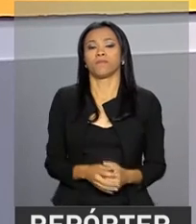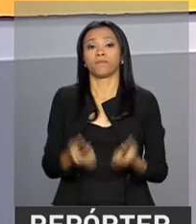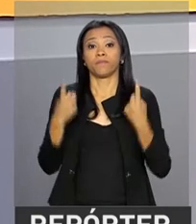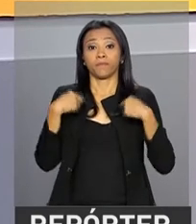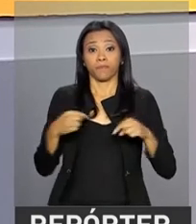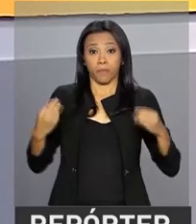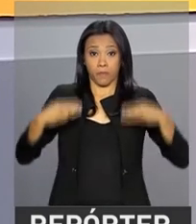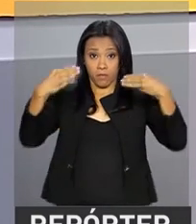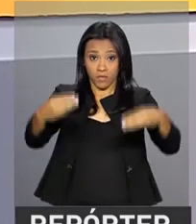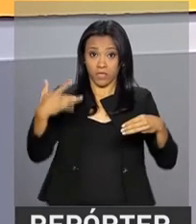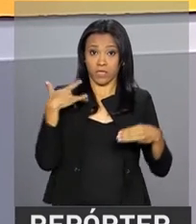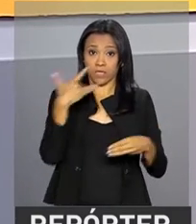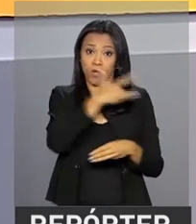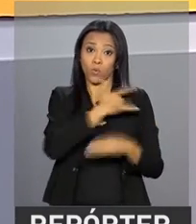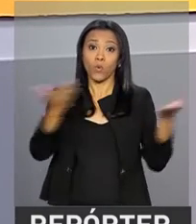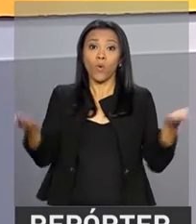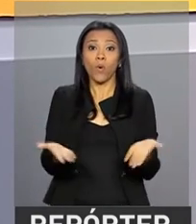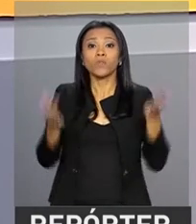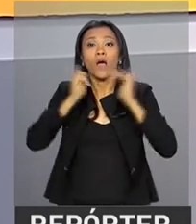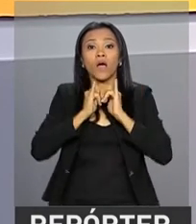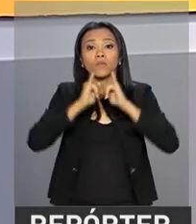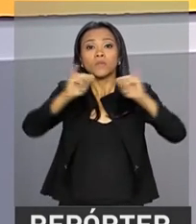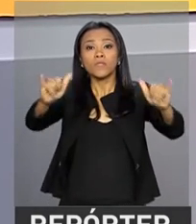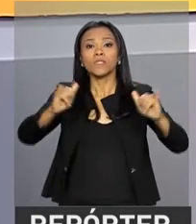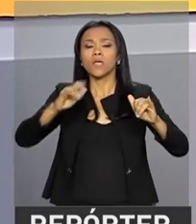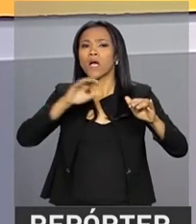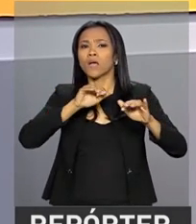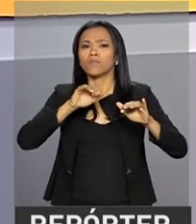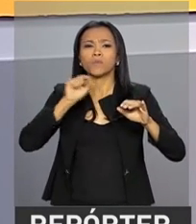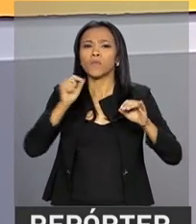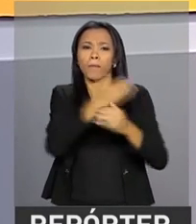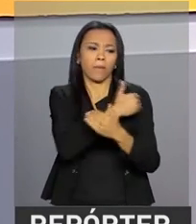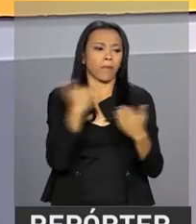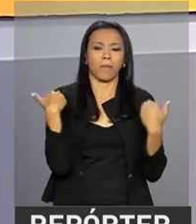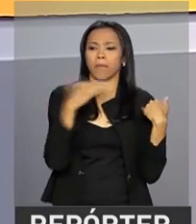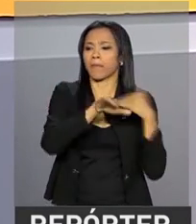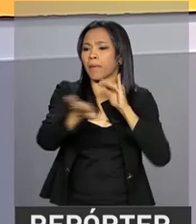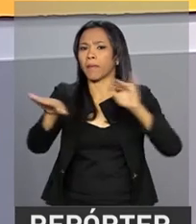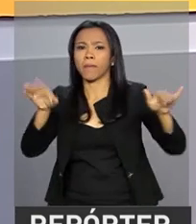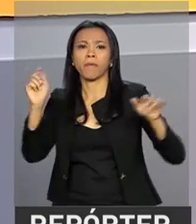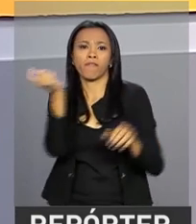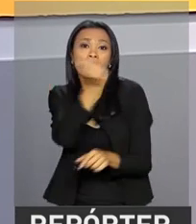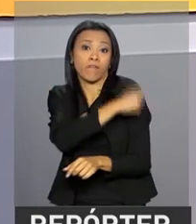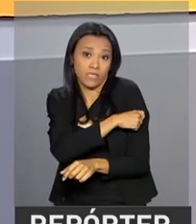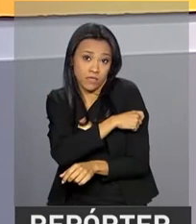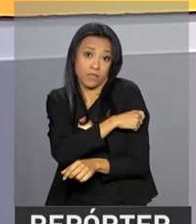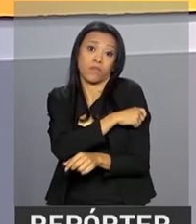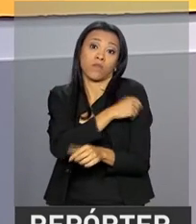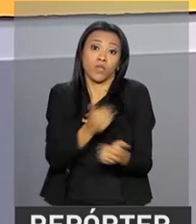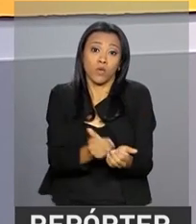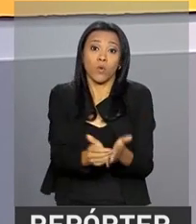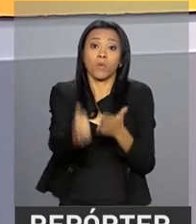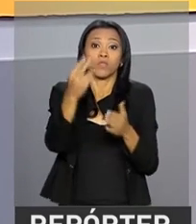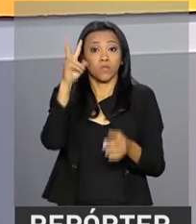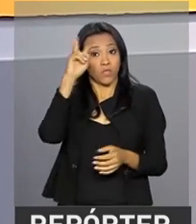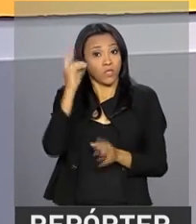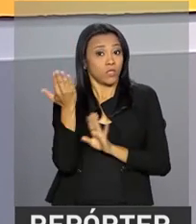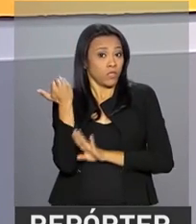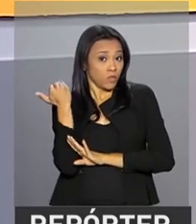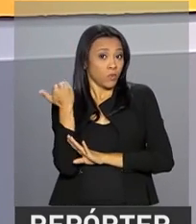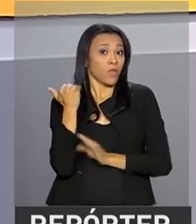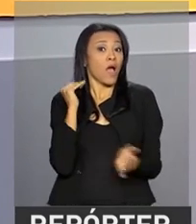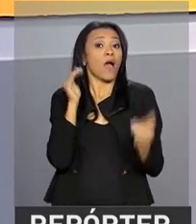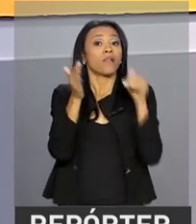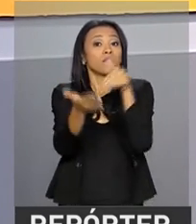da Saúde anuncia hoje as ações da campanha de multivacinação, que começou na segunda-feira e vai até o próximo dia